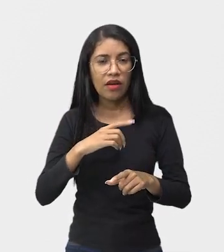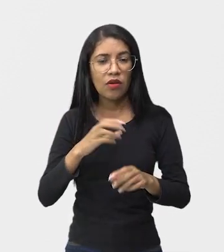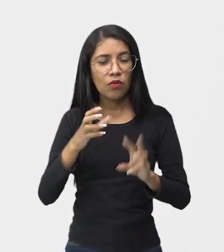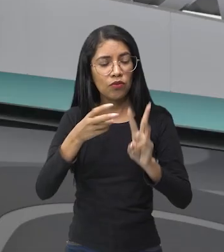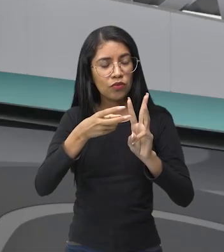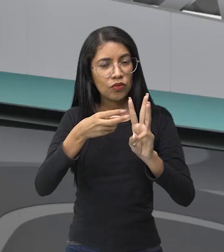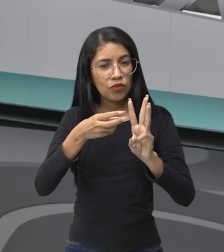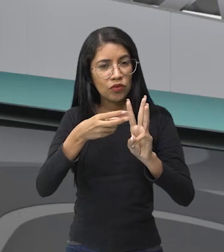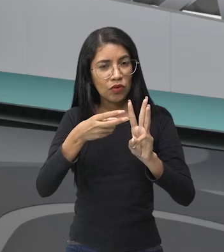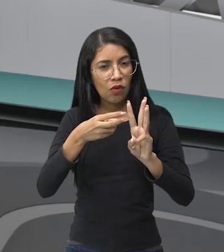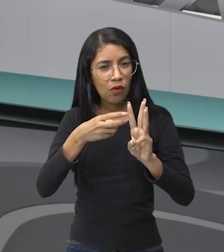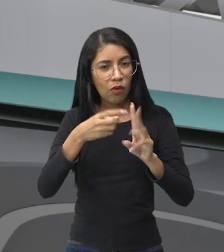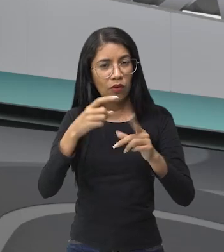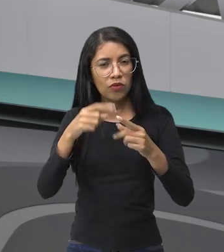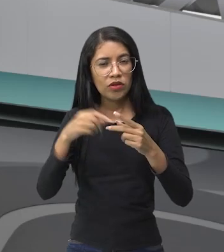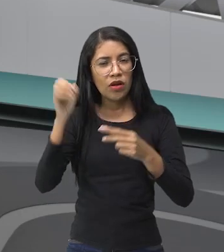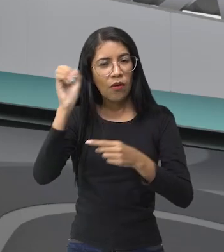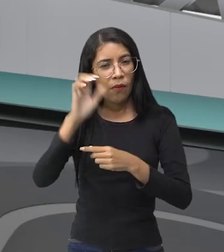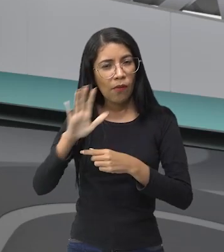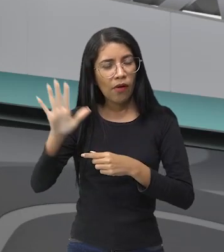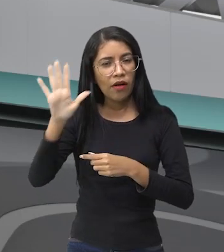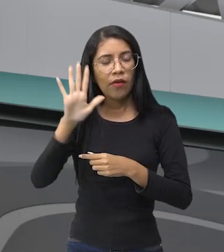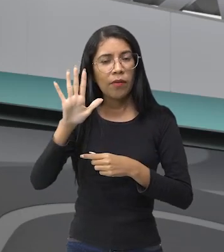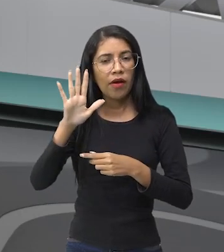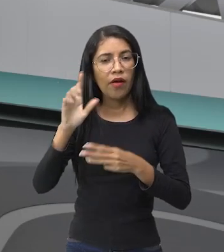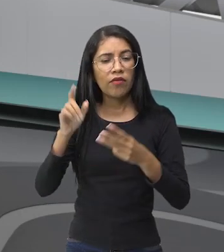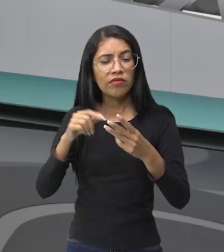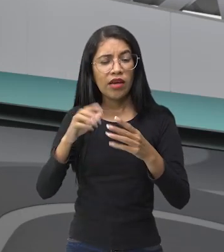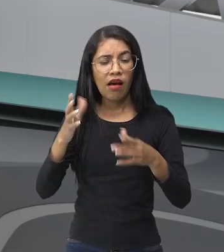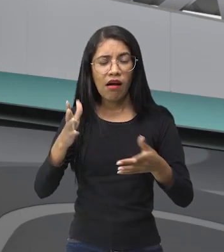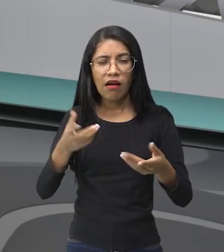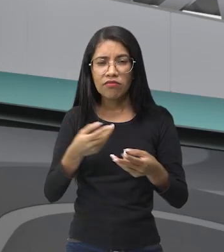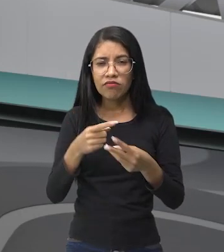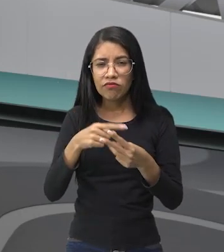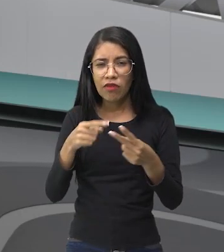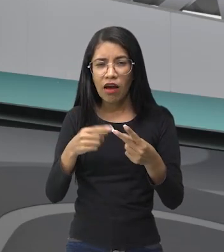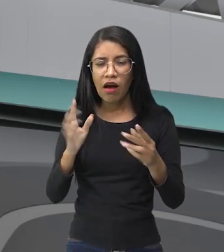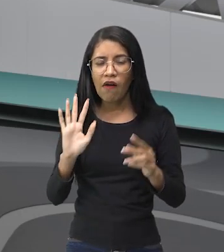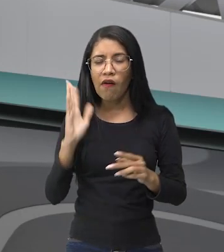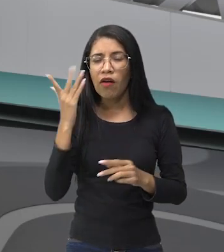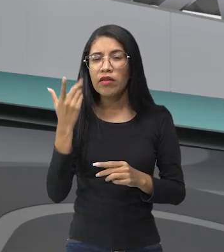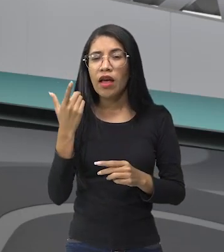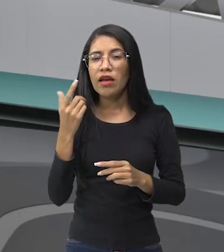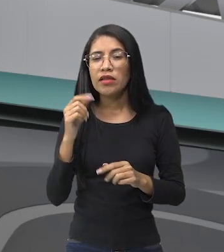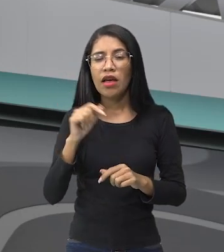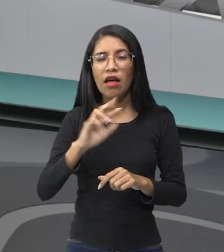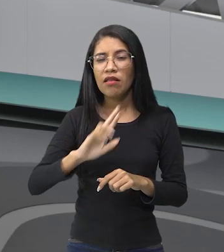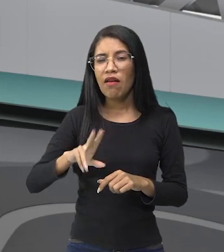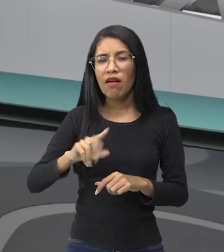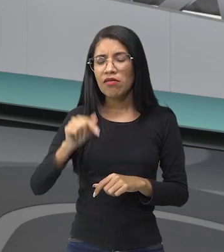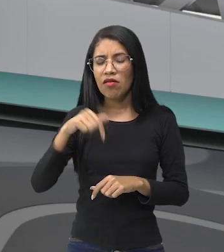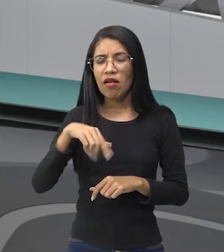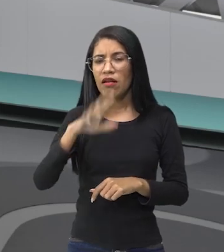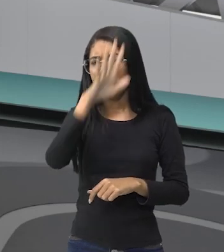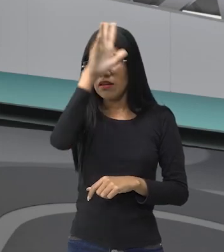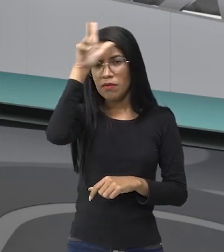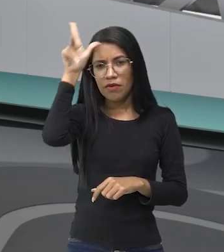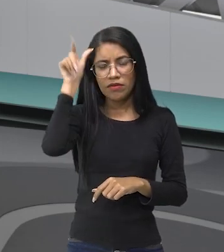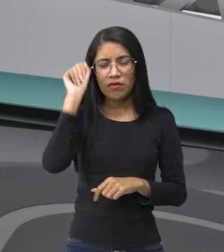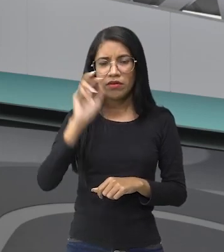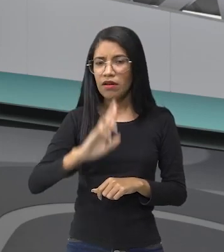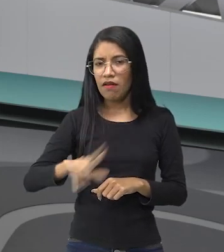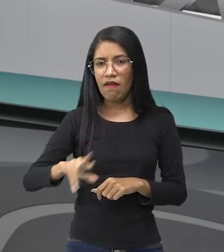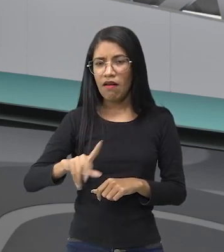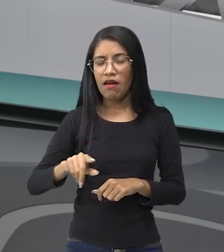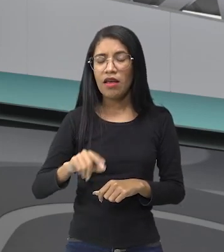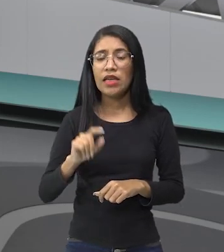questão indígena, a questão europeia, e que essas manifestações acontecem não só aqui em Manaus, não só no